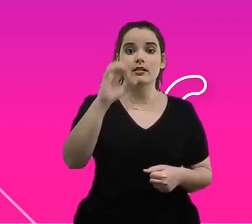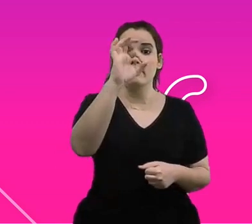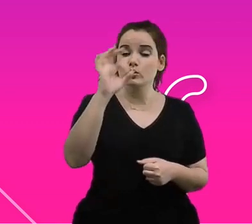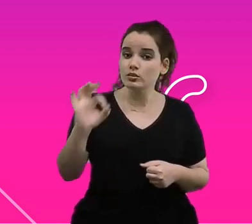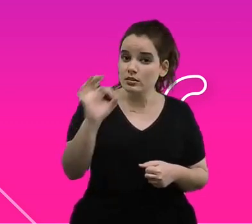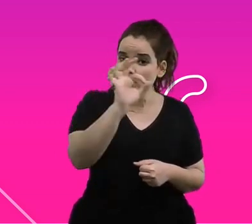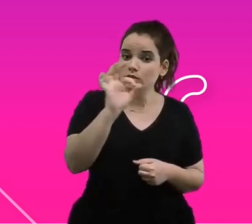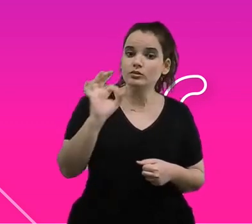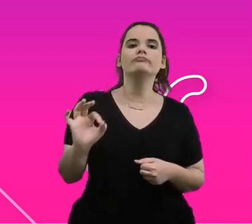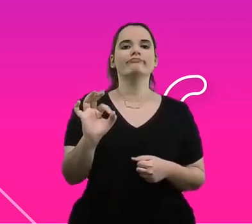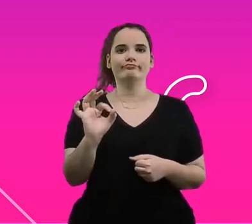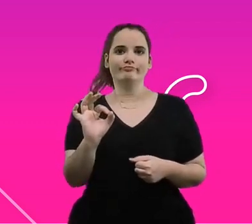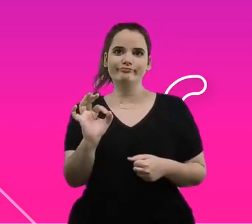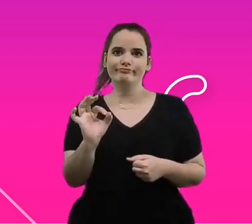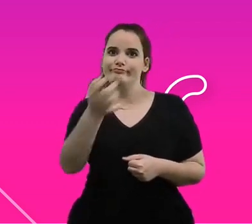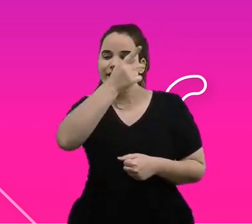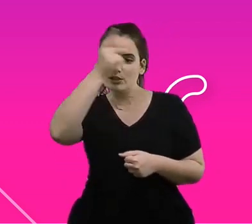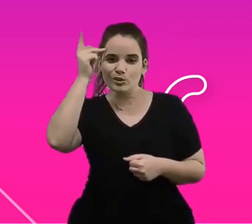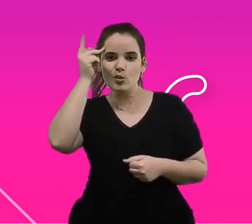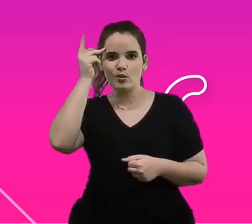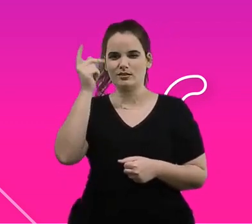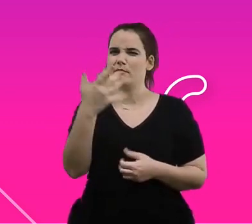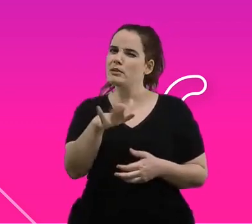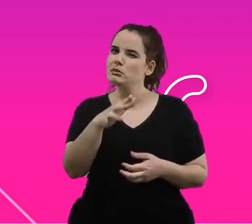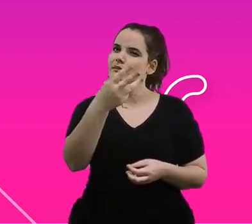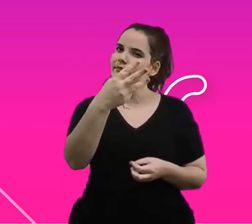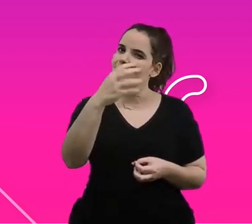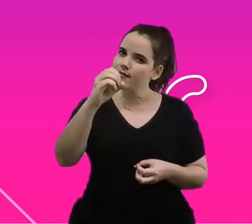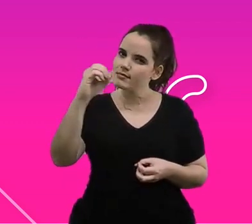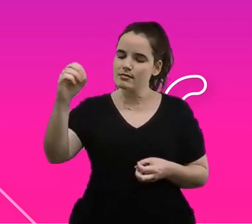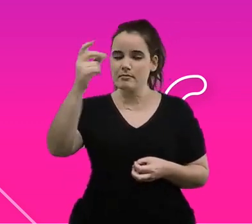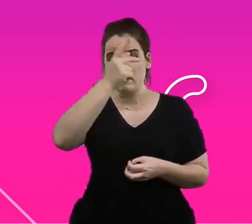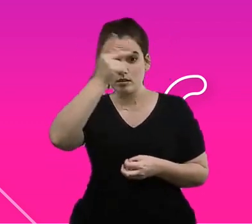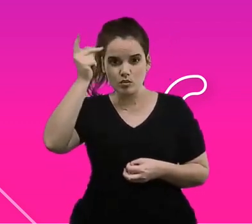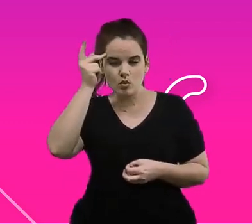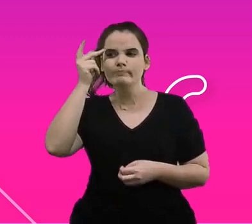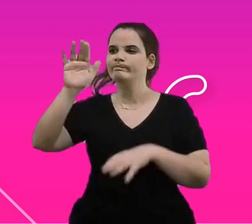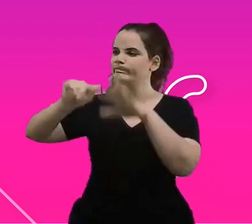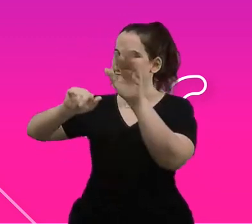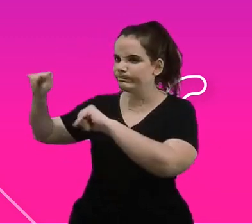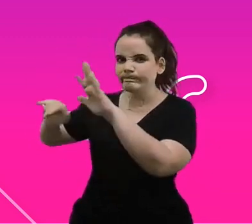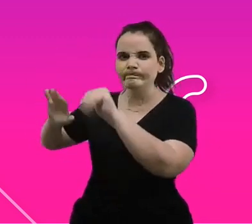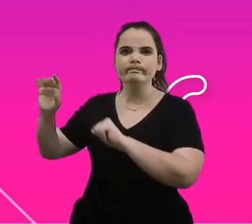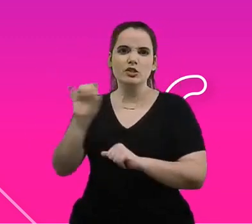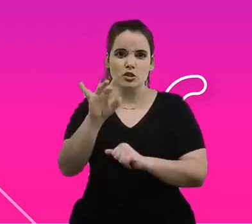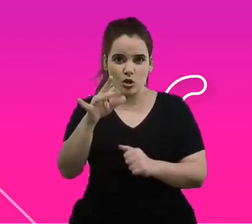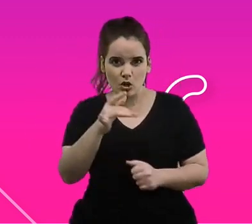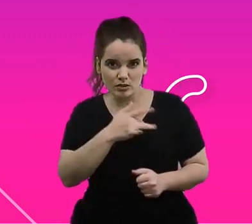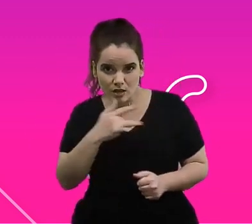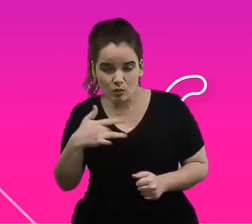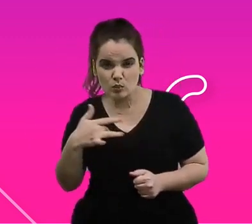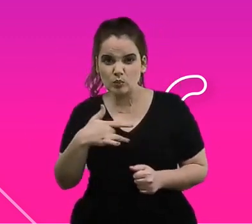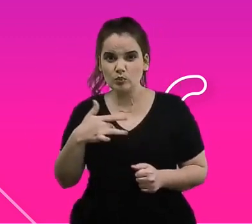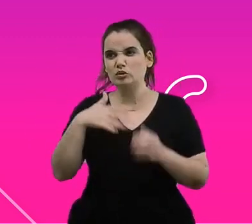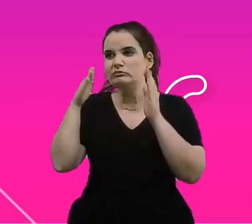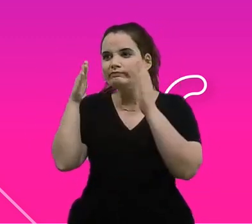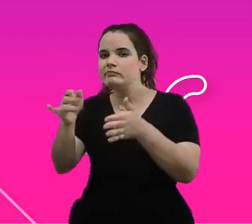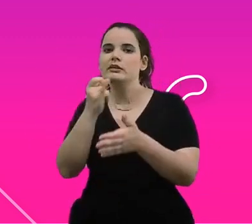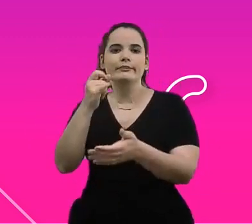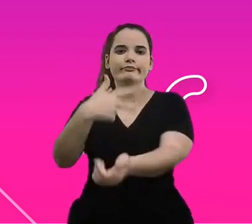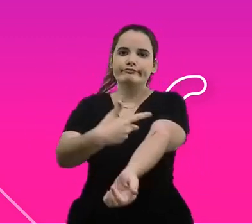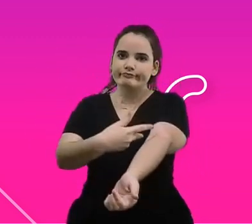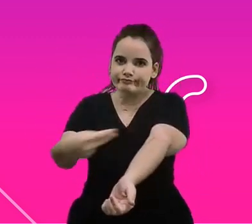né? O Social Good é meu trabalho voluntário, mas eu trabalho com dados aí com vários clientes, com inteligência de dados, e por coincidência estou